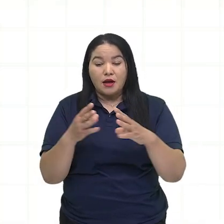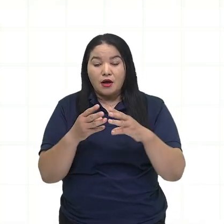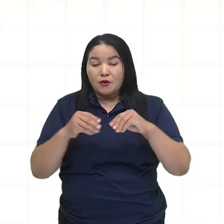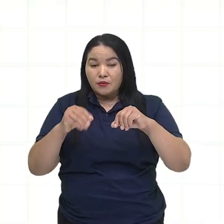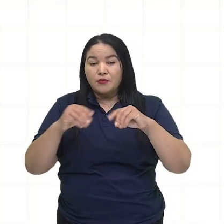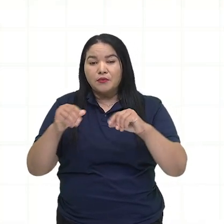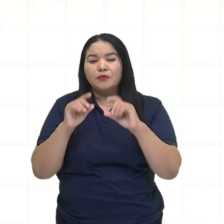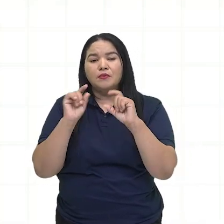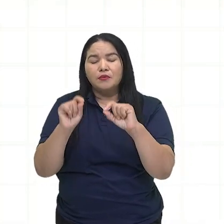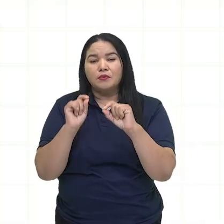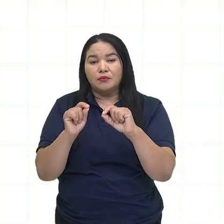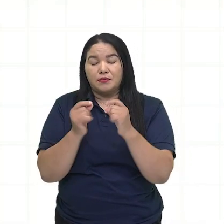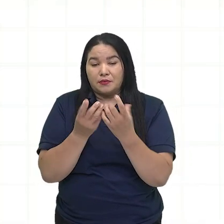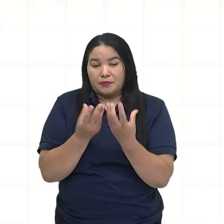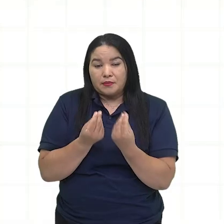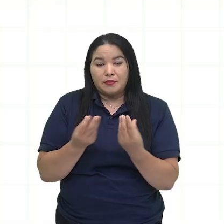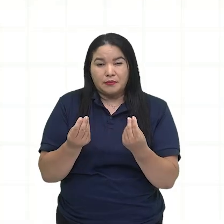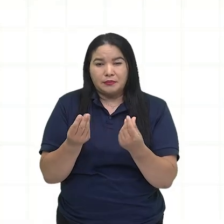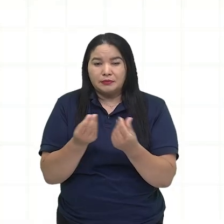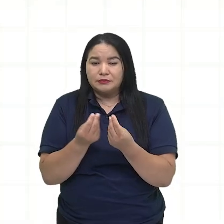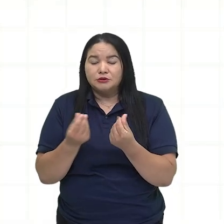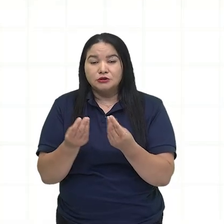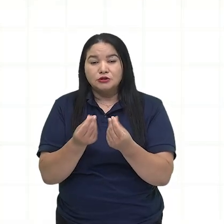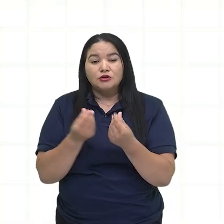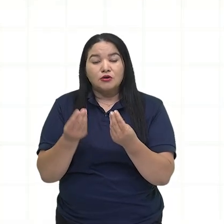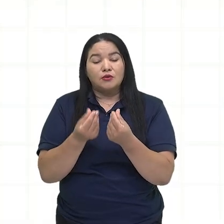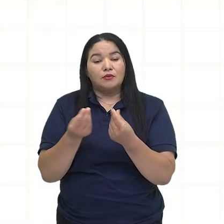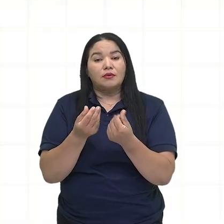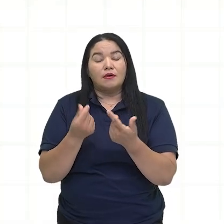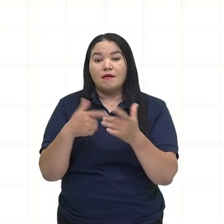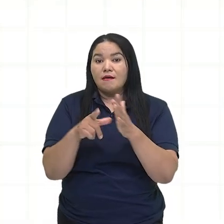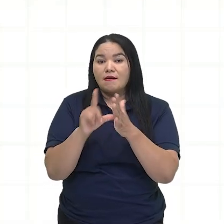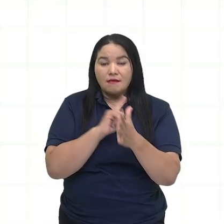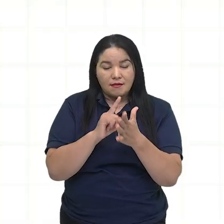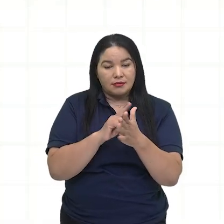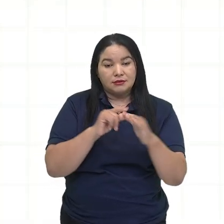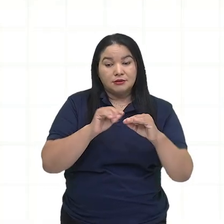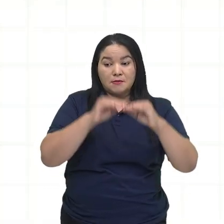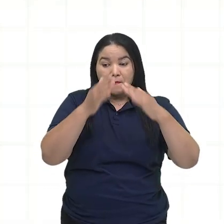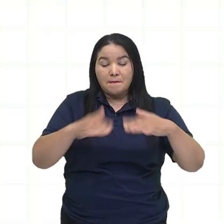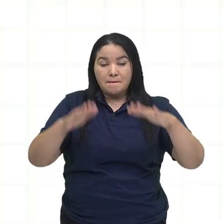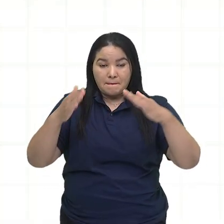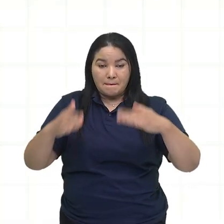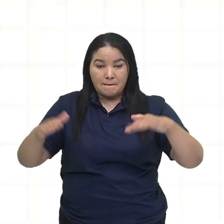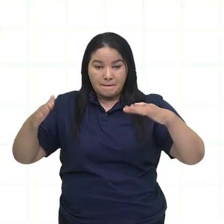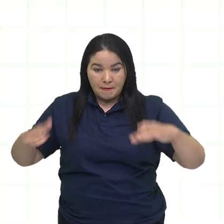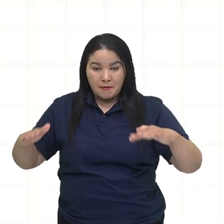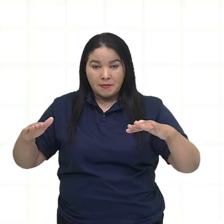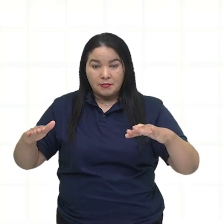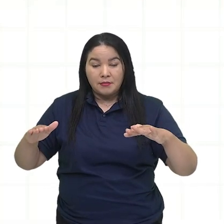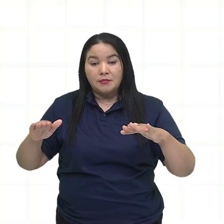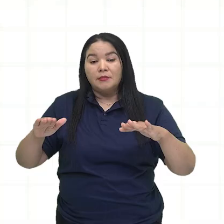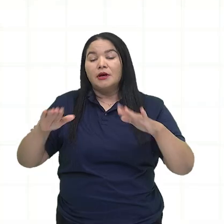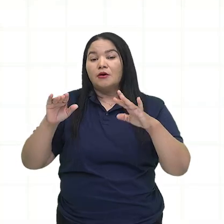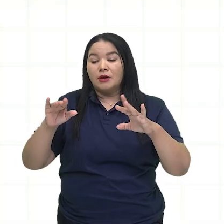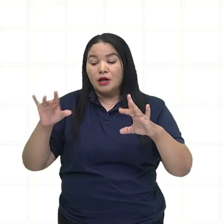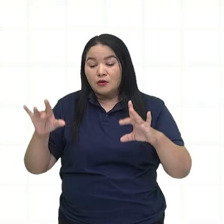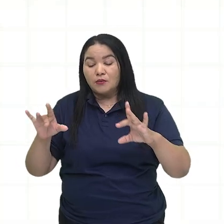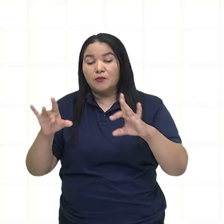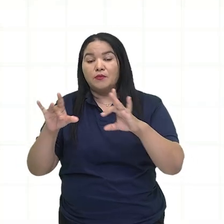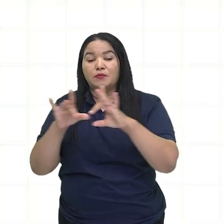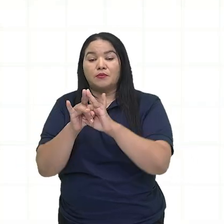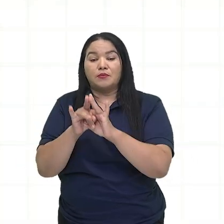isso faz com que o mar que antes existia aqui busque se